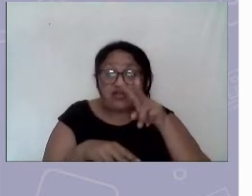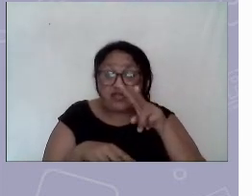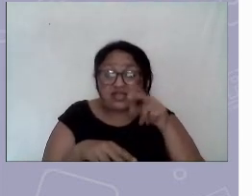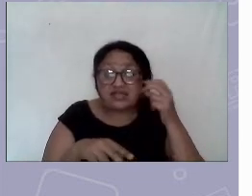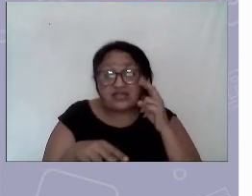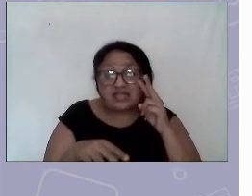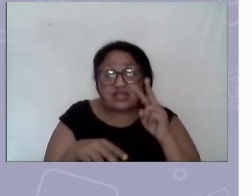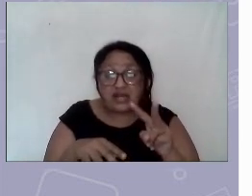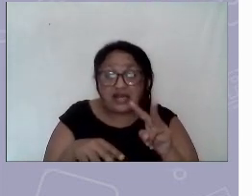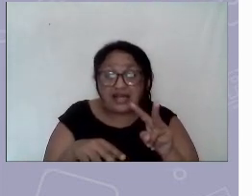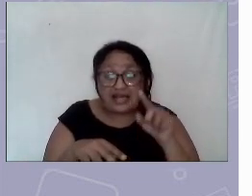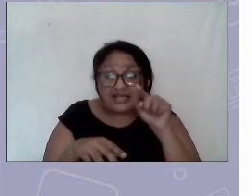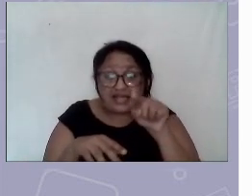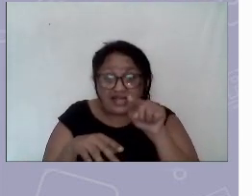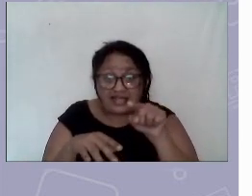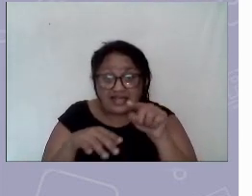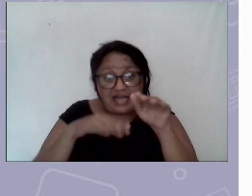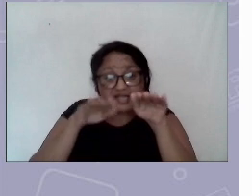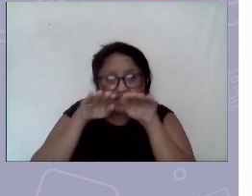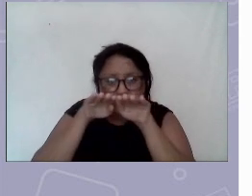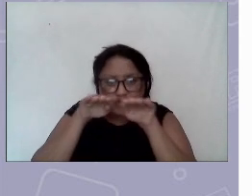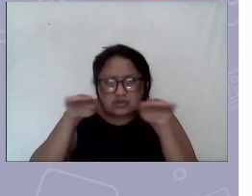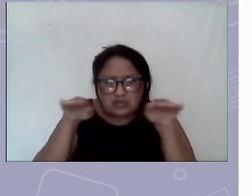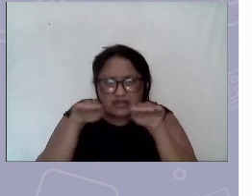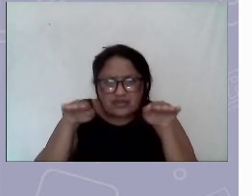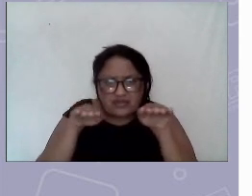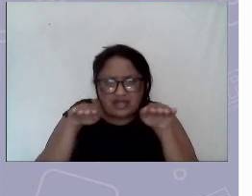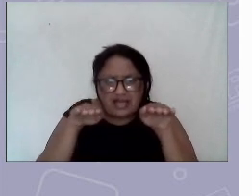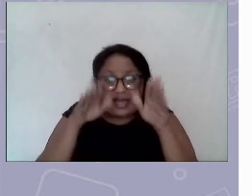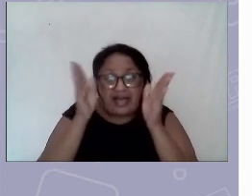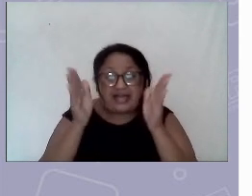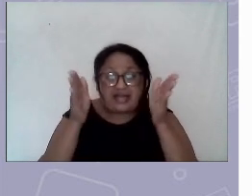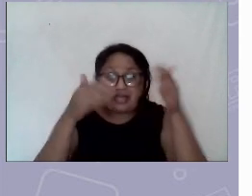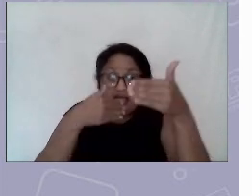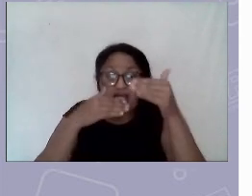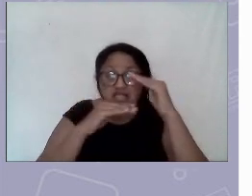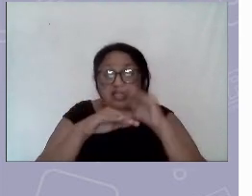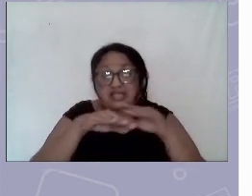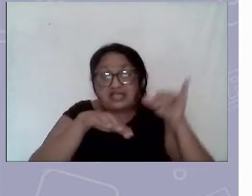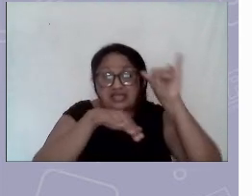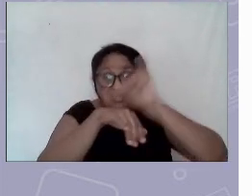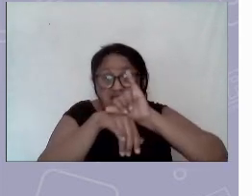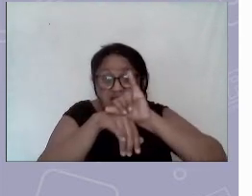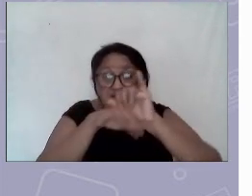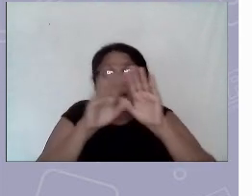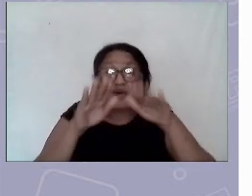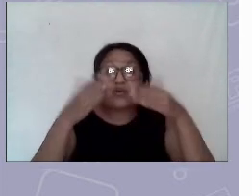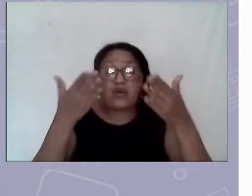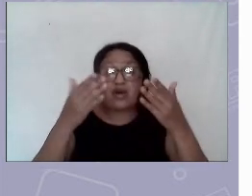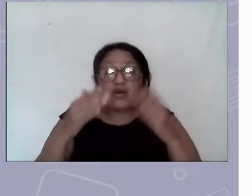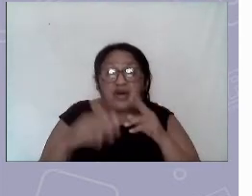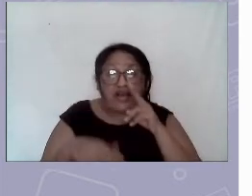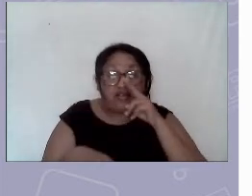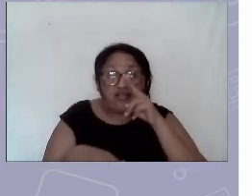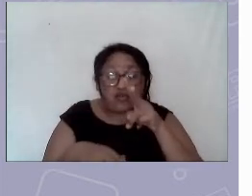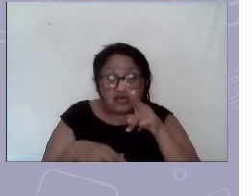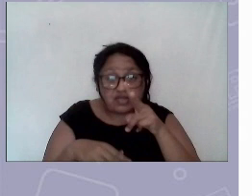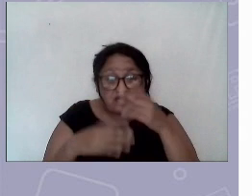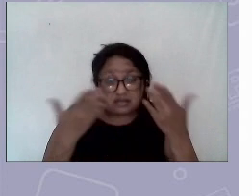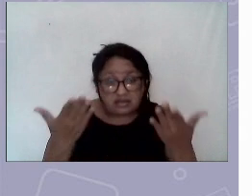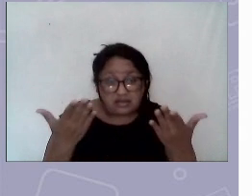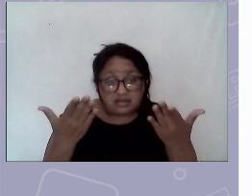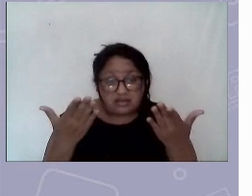aqui imagina que aqui é a superfície tá e aqui tem a caixa então quais são as forças que atuam nessa caixa enquanto